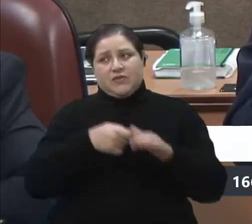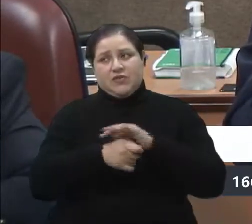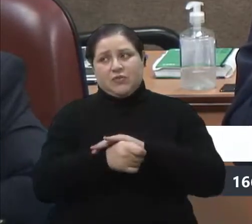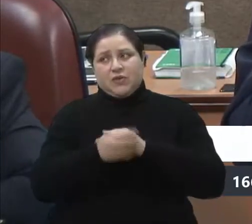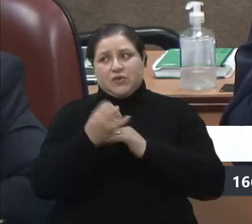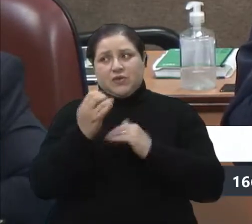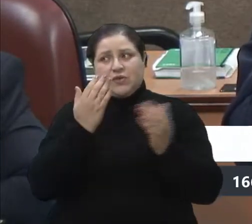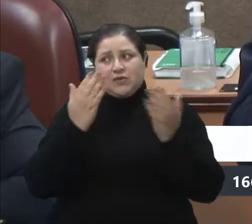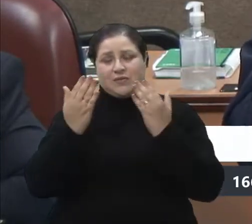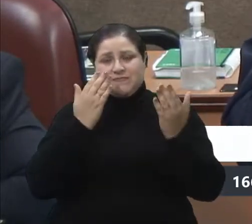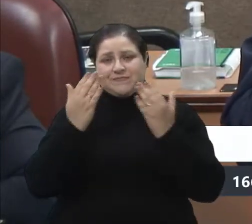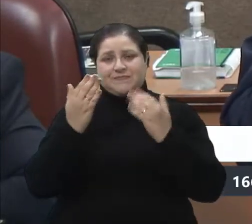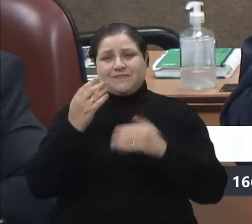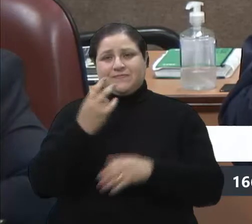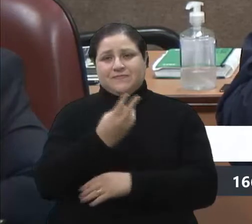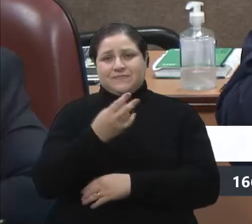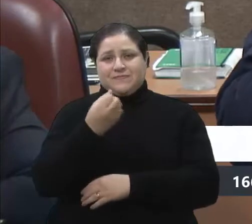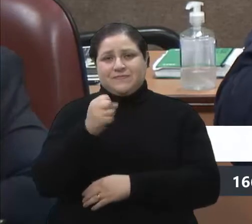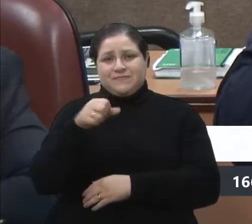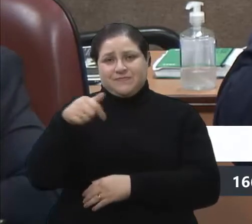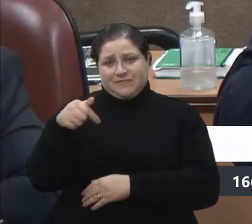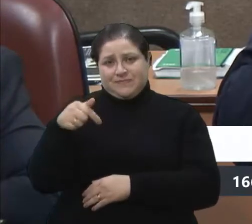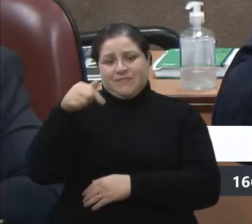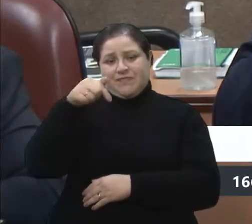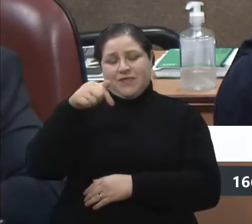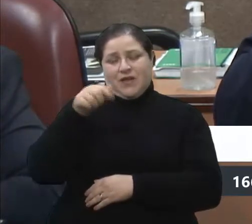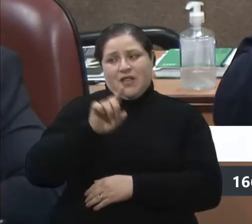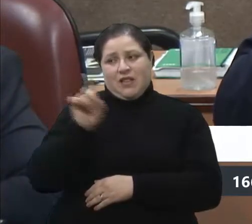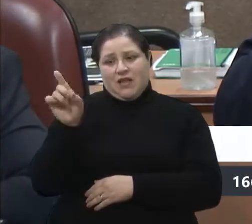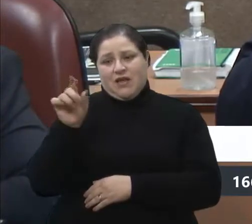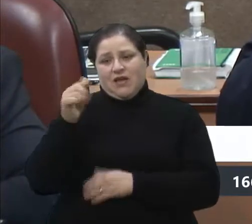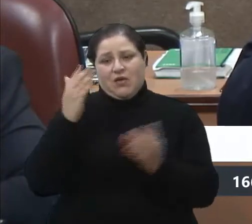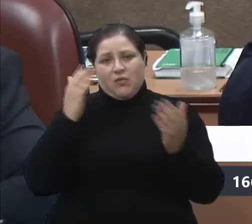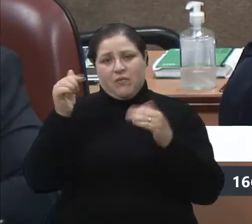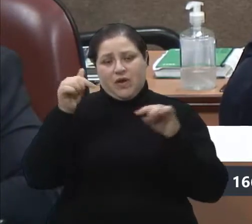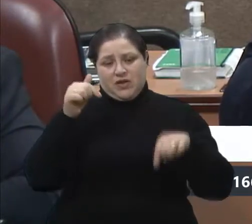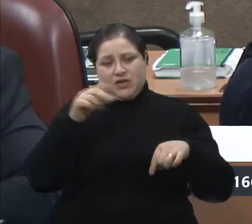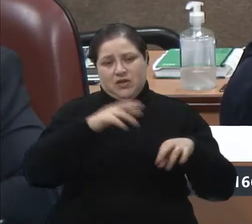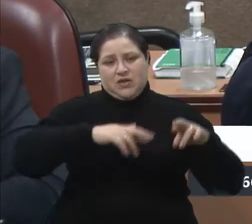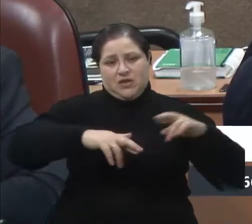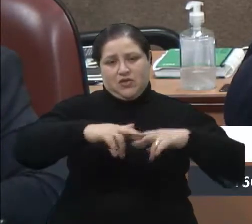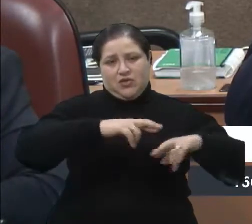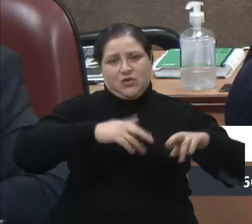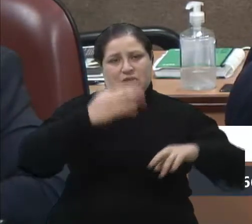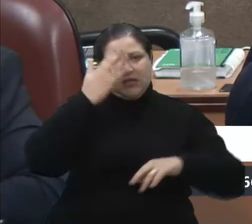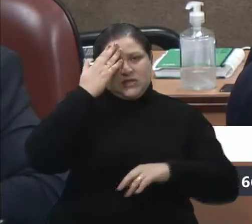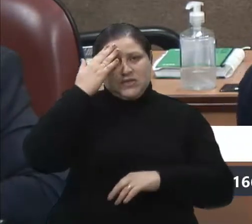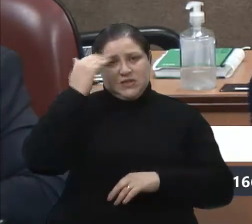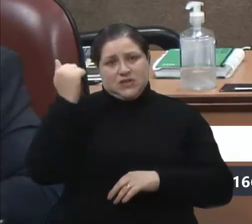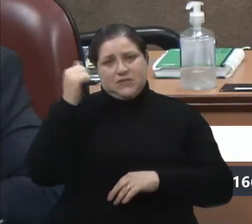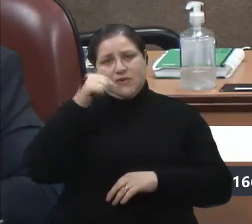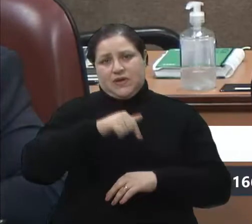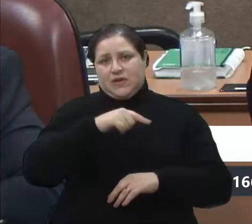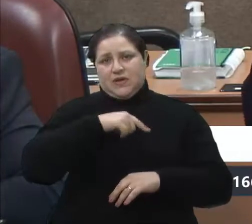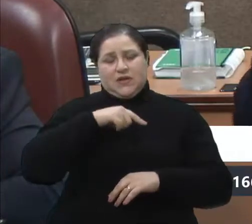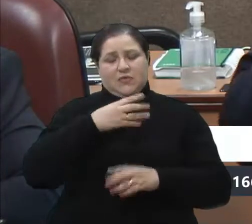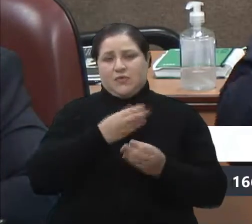gente comparar 287 com a nossa região nós sabemos da nossa região